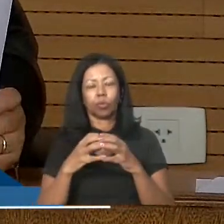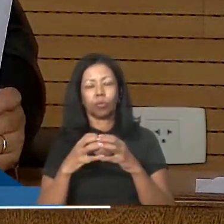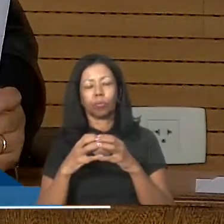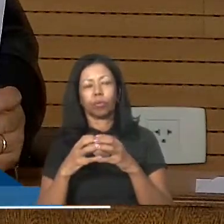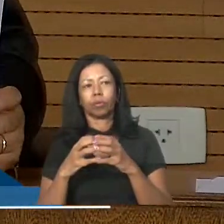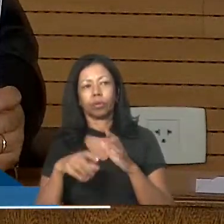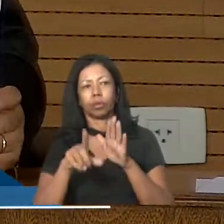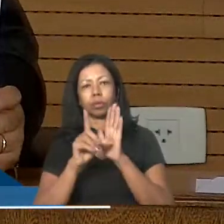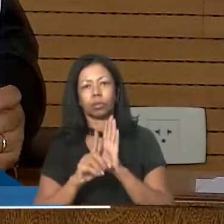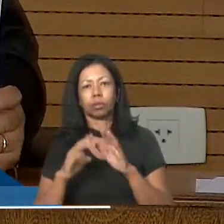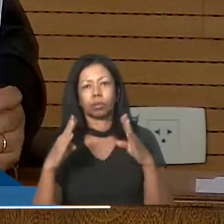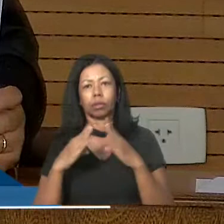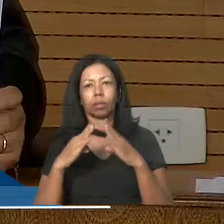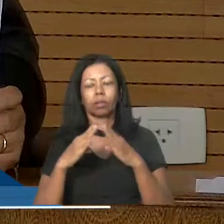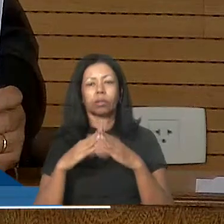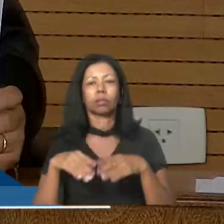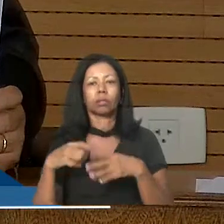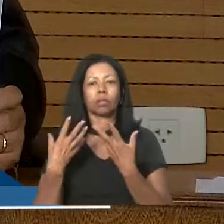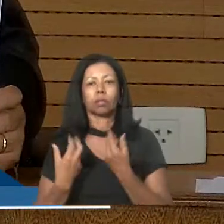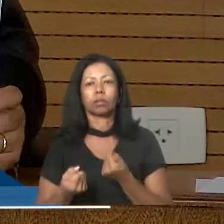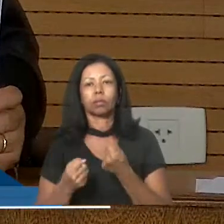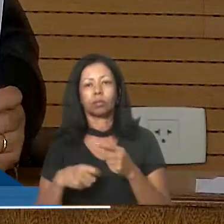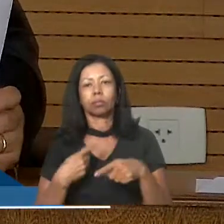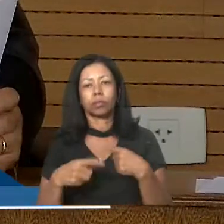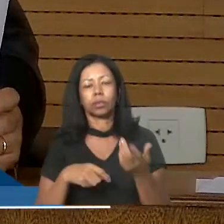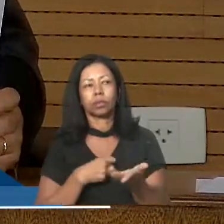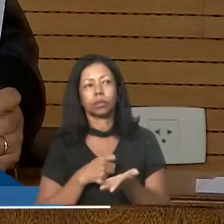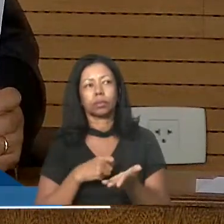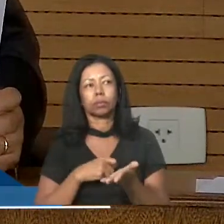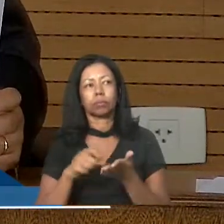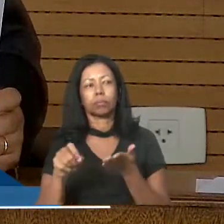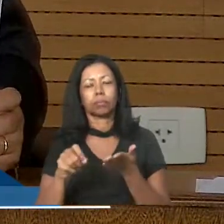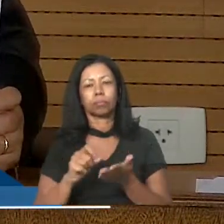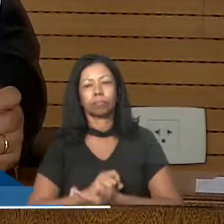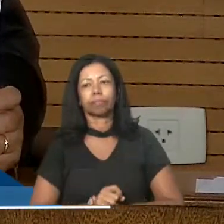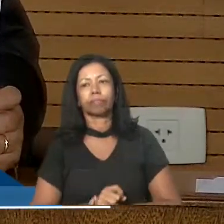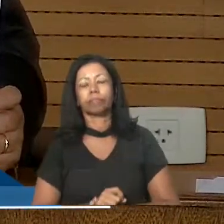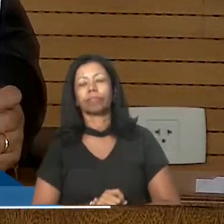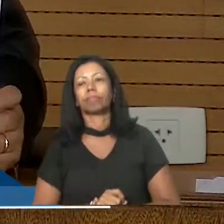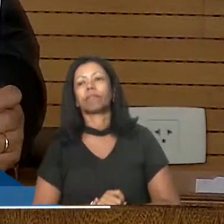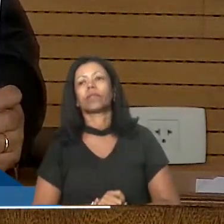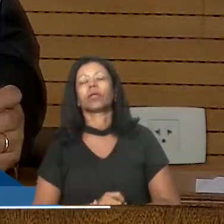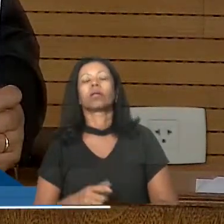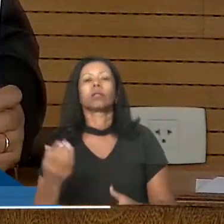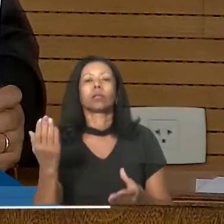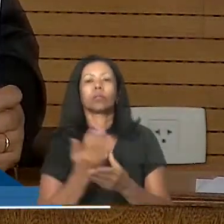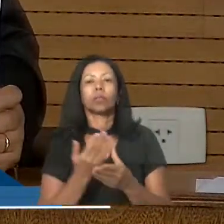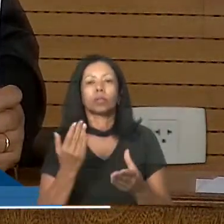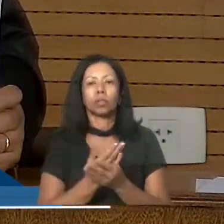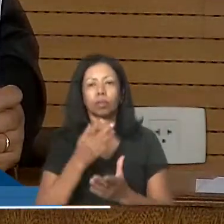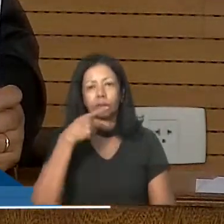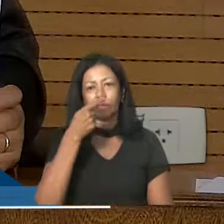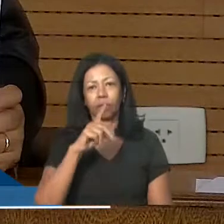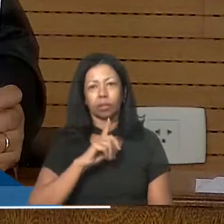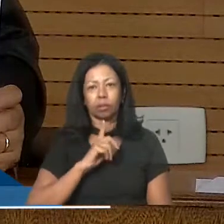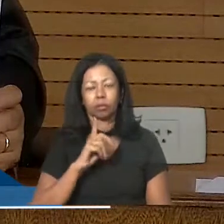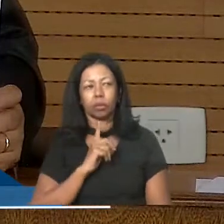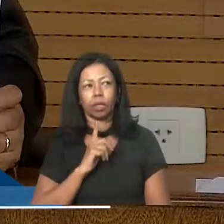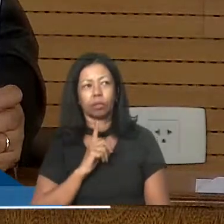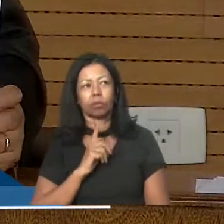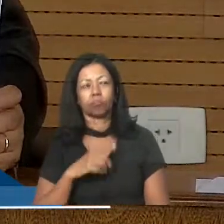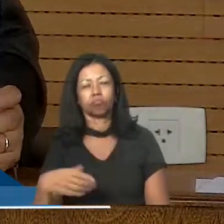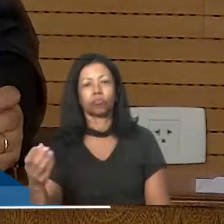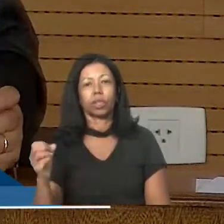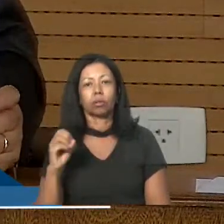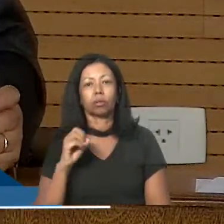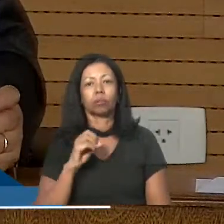Procuradoria Legislativa da Casa, que acatamos e a seguir transcrevemos. Os autos do processo em referência vieram